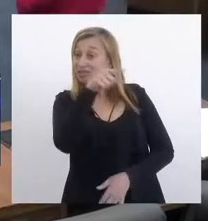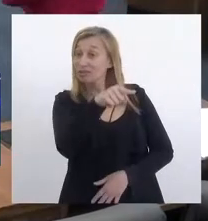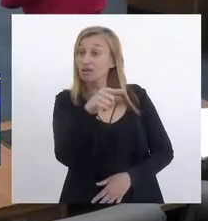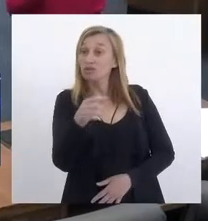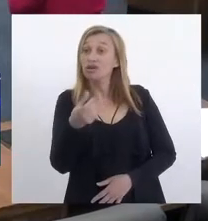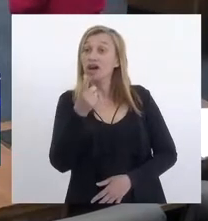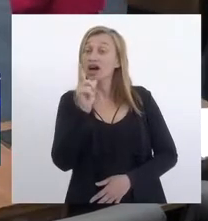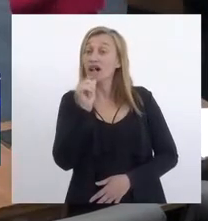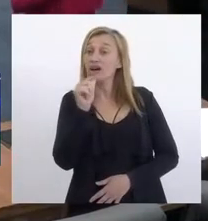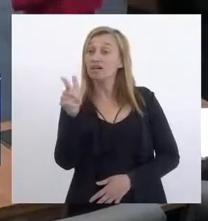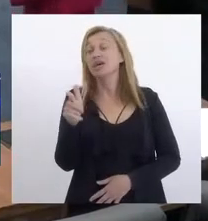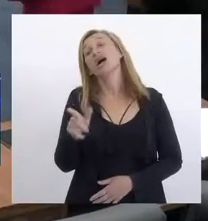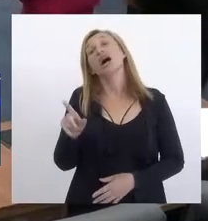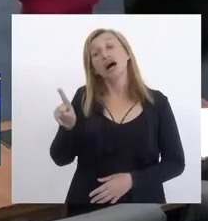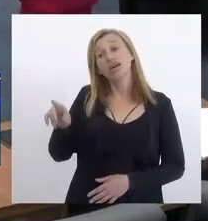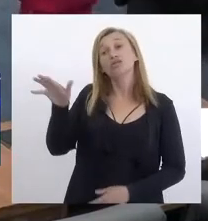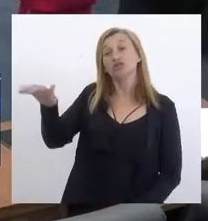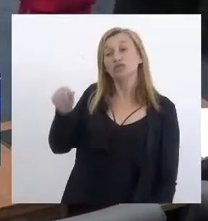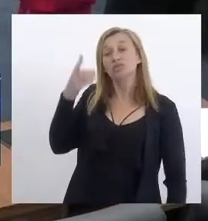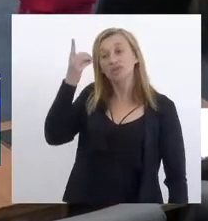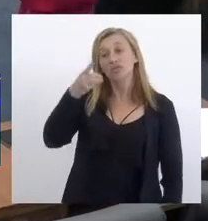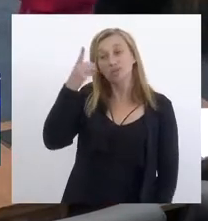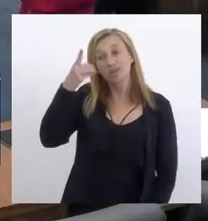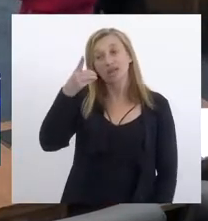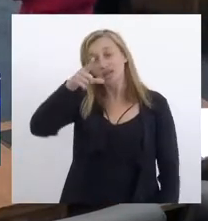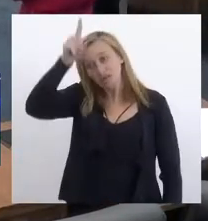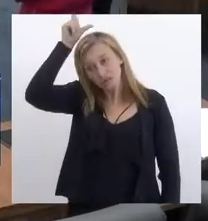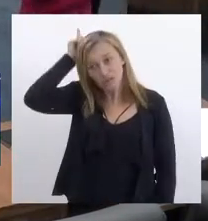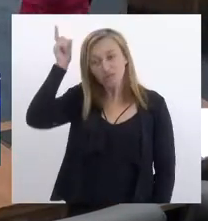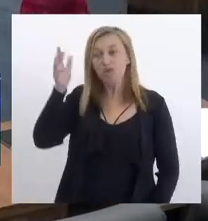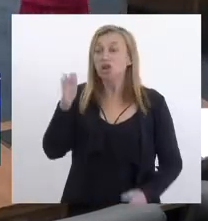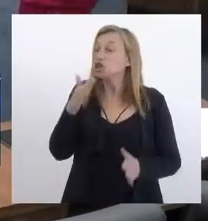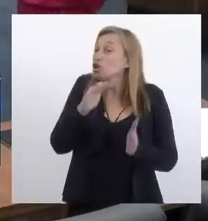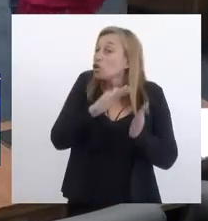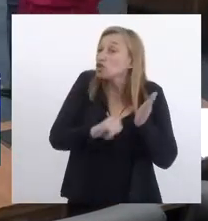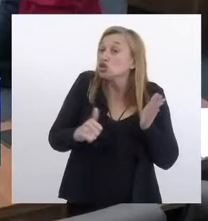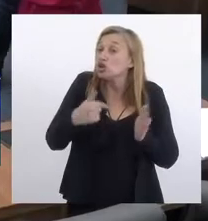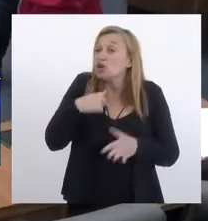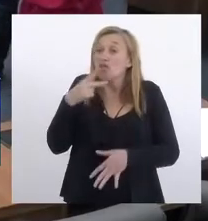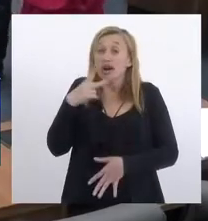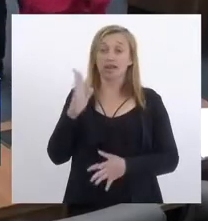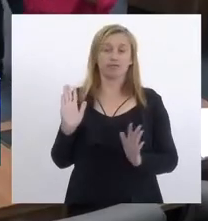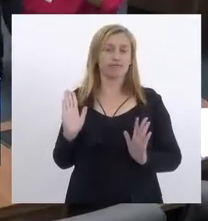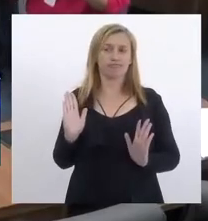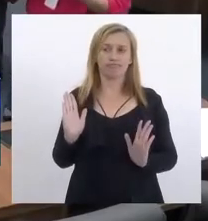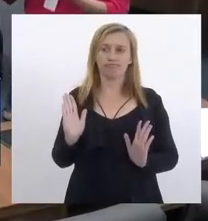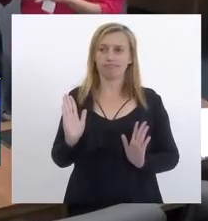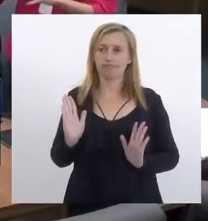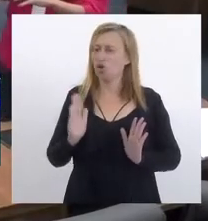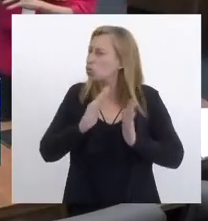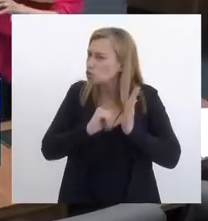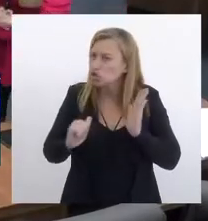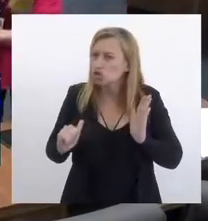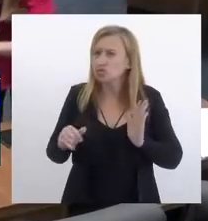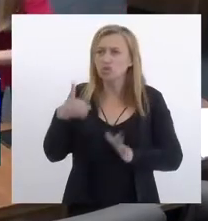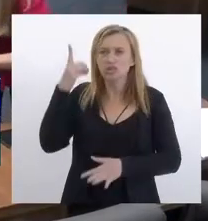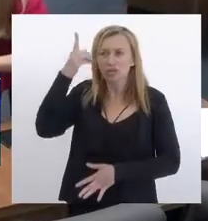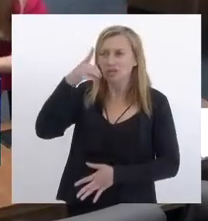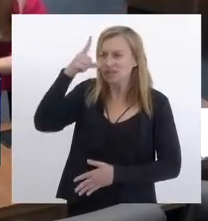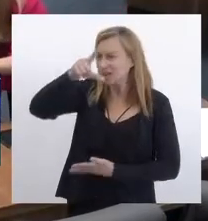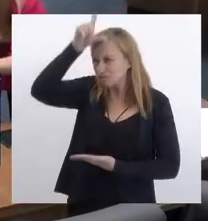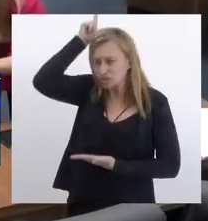tomar água, presidente. Eu sei, mas aí eu chamei o deputado Luiz Paulo. Então eu retiro o que eu disse. Não, de jeito nenhum. Não, o deputado Luiz Paulo é o